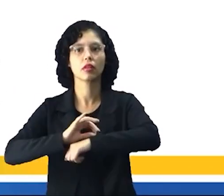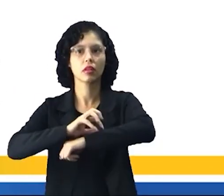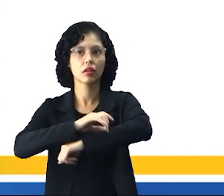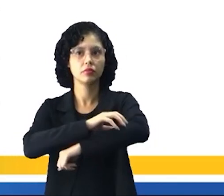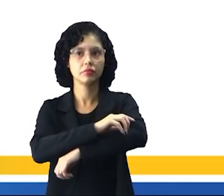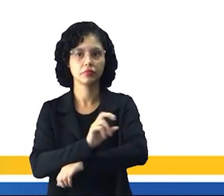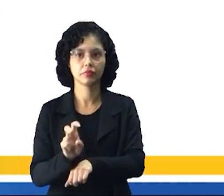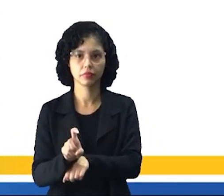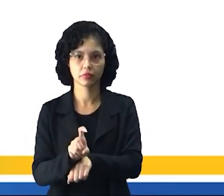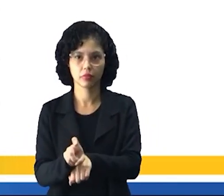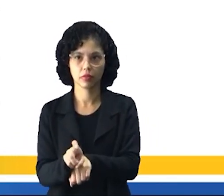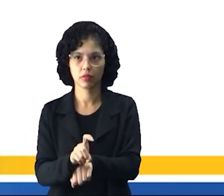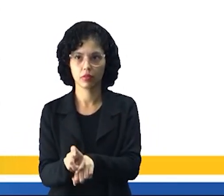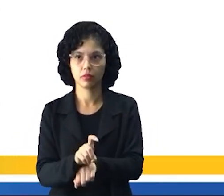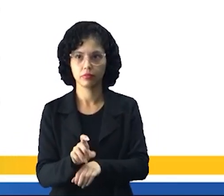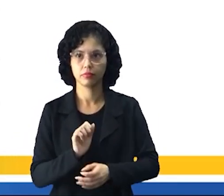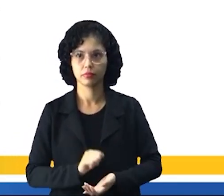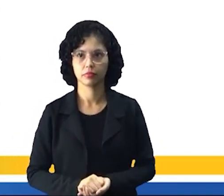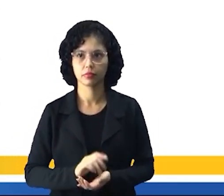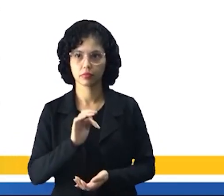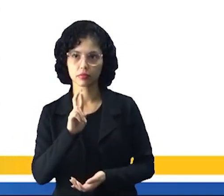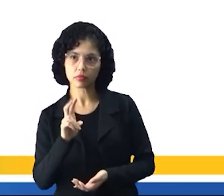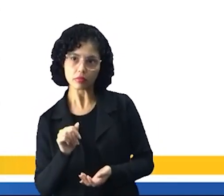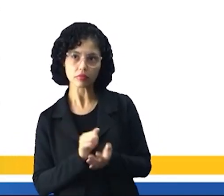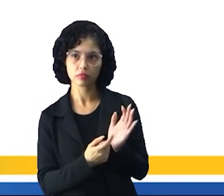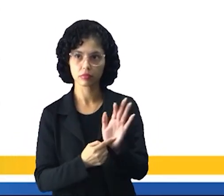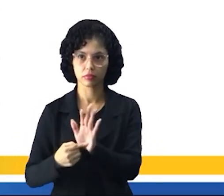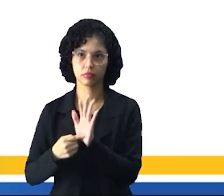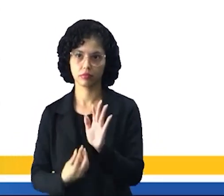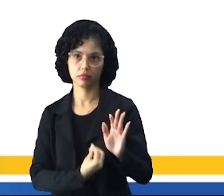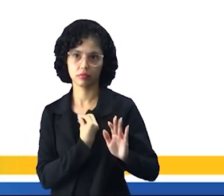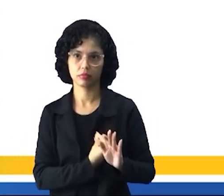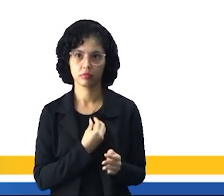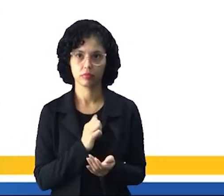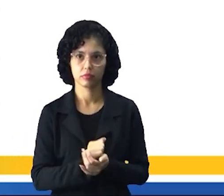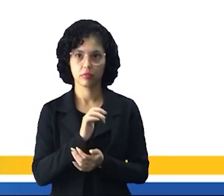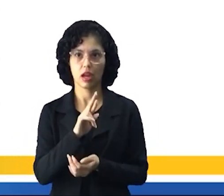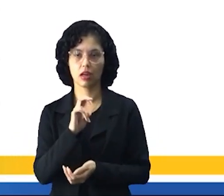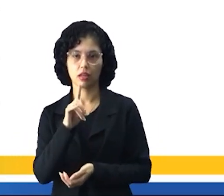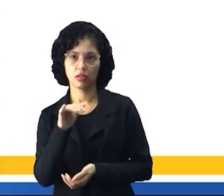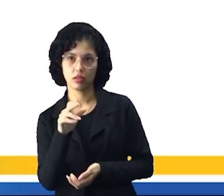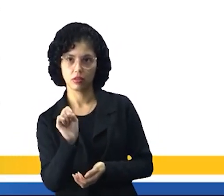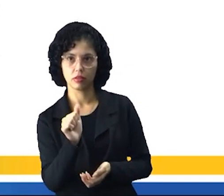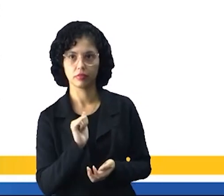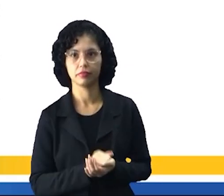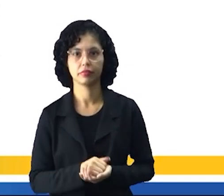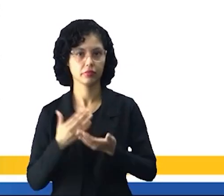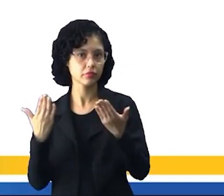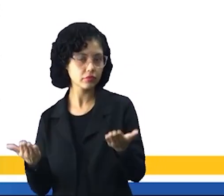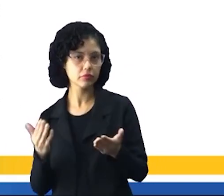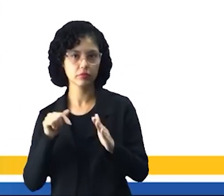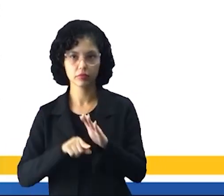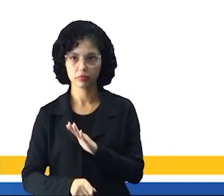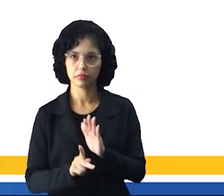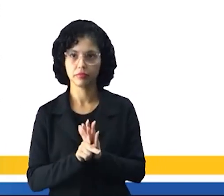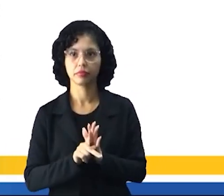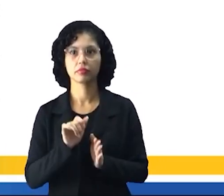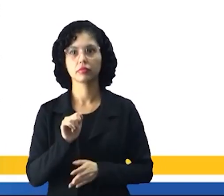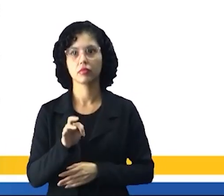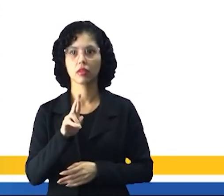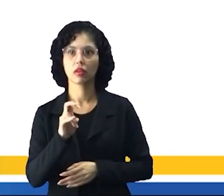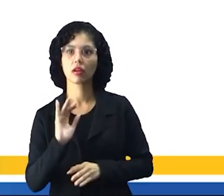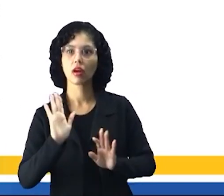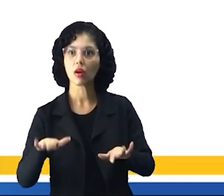as aranhas, escorpiões, carrapatos, ácaros são representantes da classe dos aracnídeos. Então, estão lá dentro de